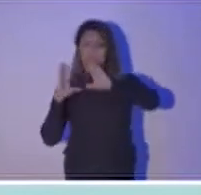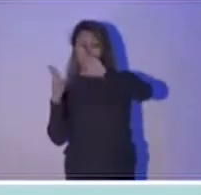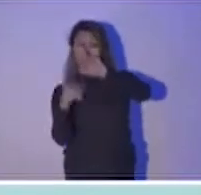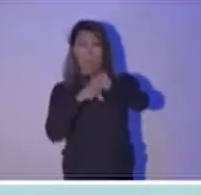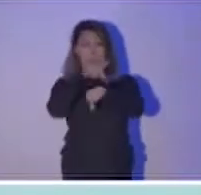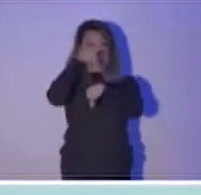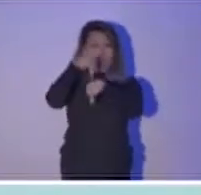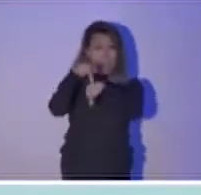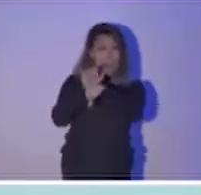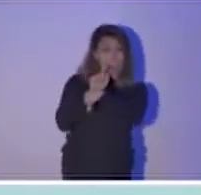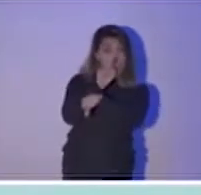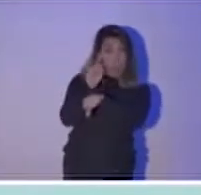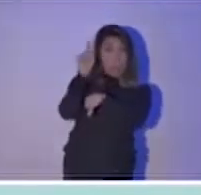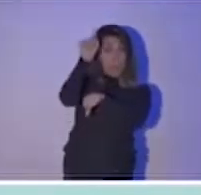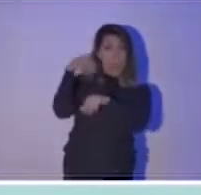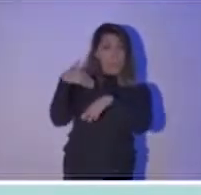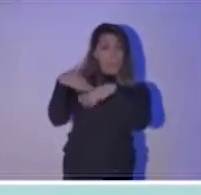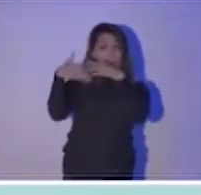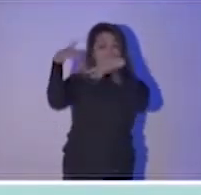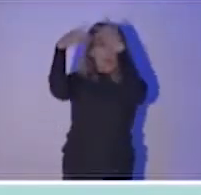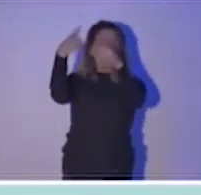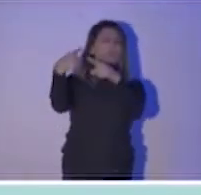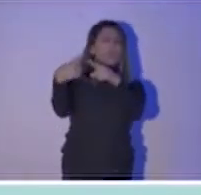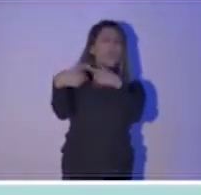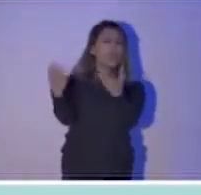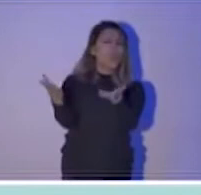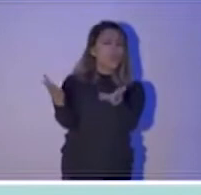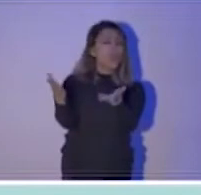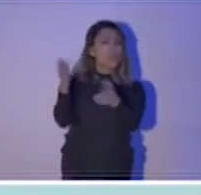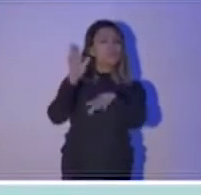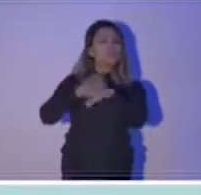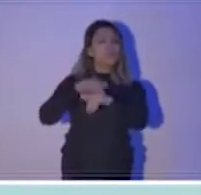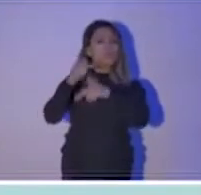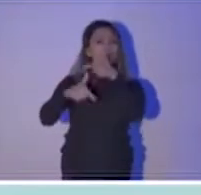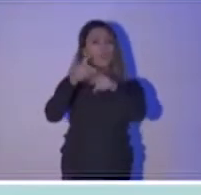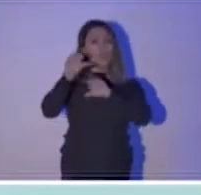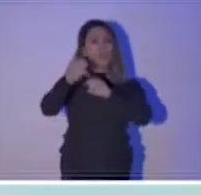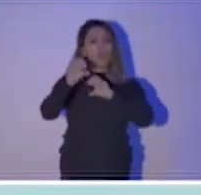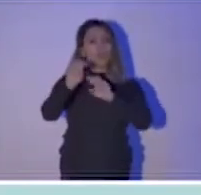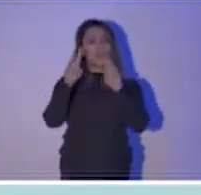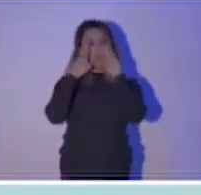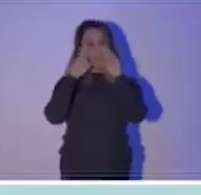avançam, avançam porque fazem da educação e das ações de educação